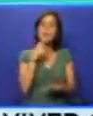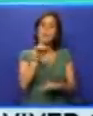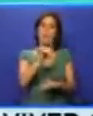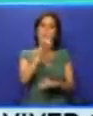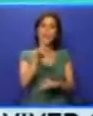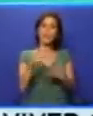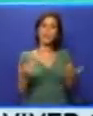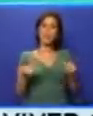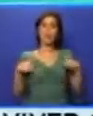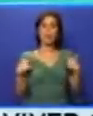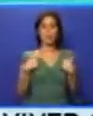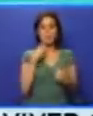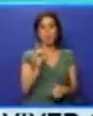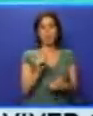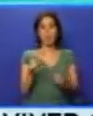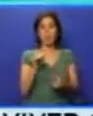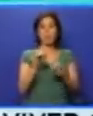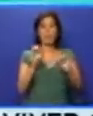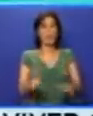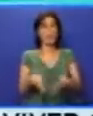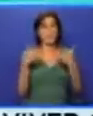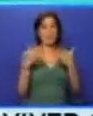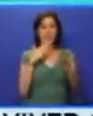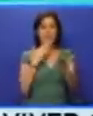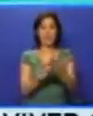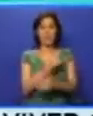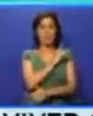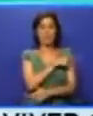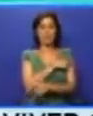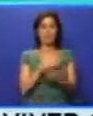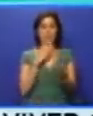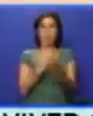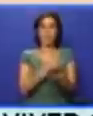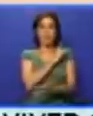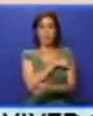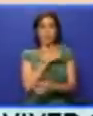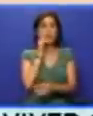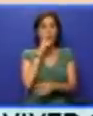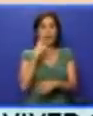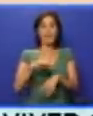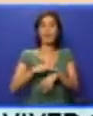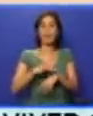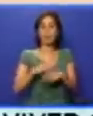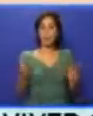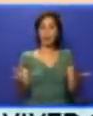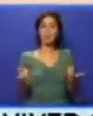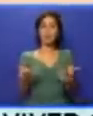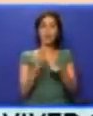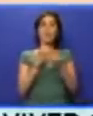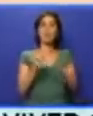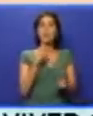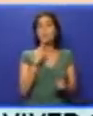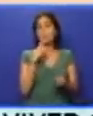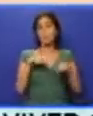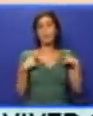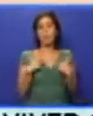de, até o próprio nome desta sua iniciativa, que é dar poder, não é? Dar poder a quem tem a doença, porque